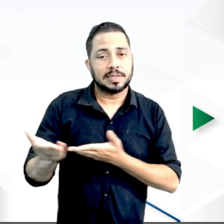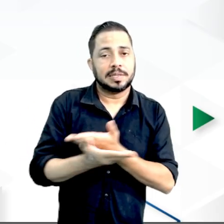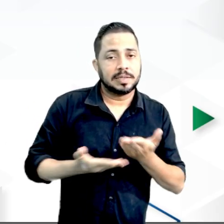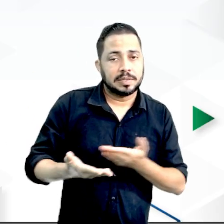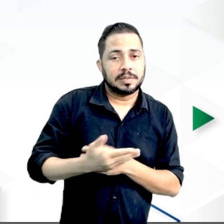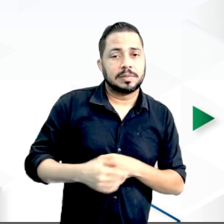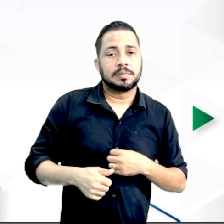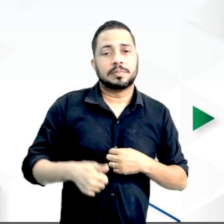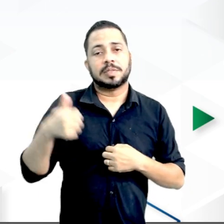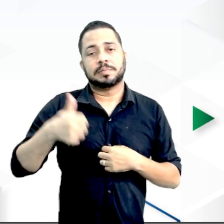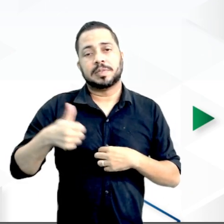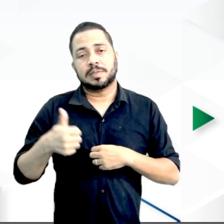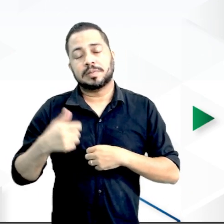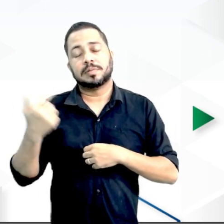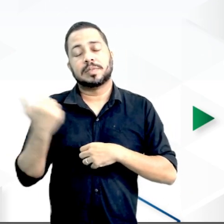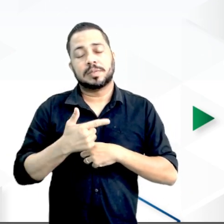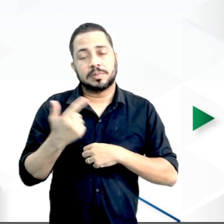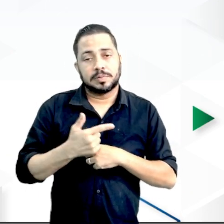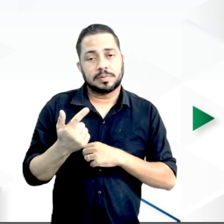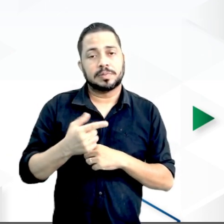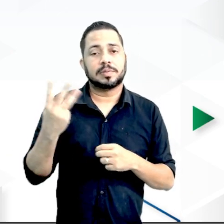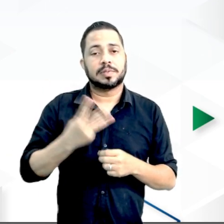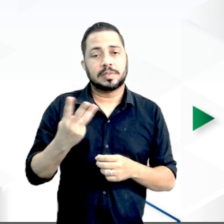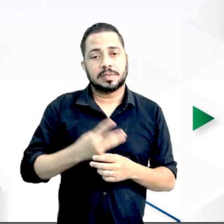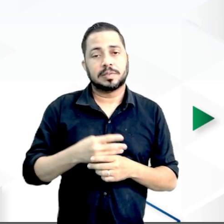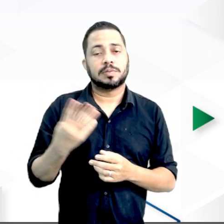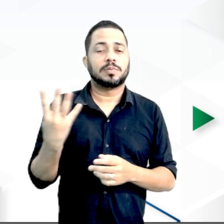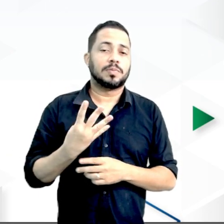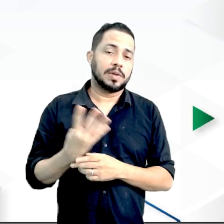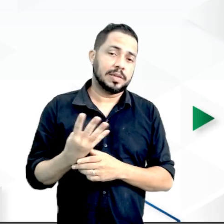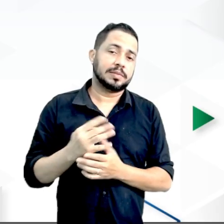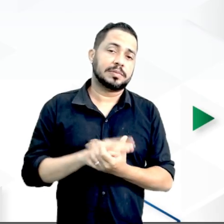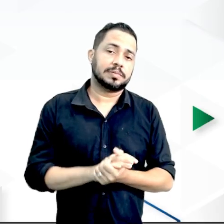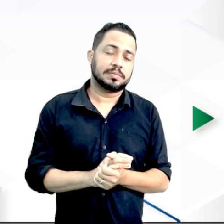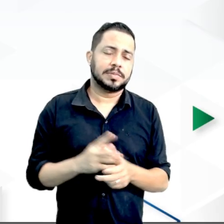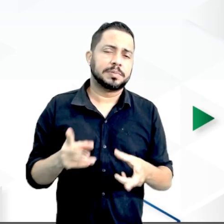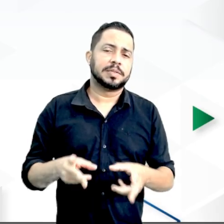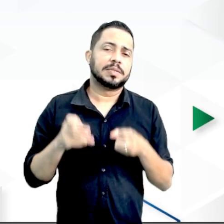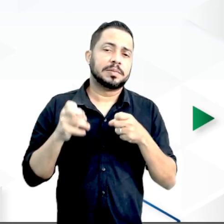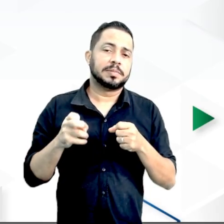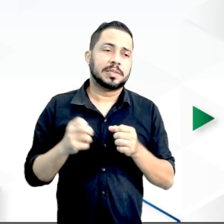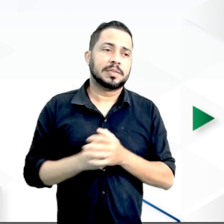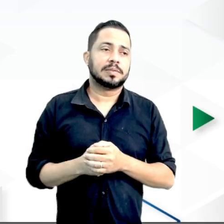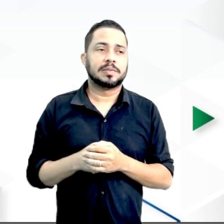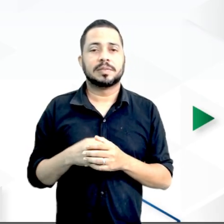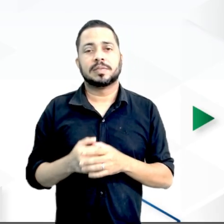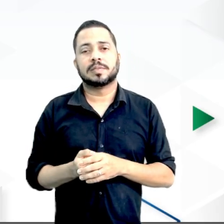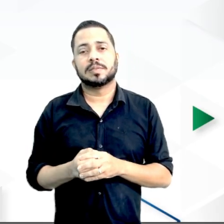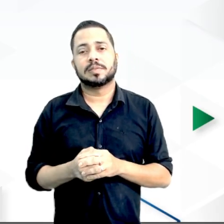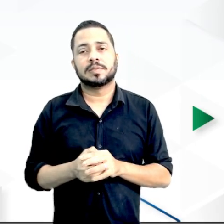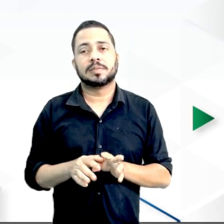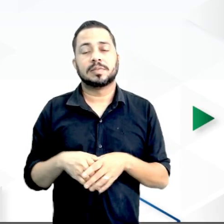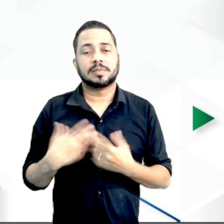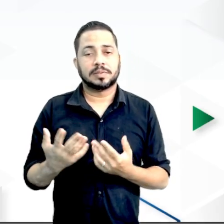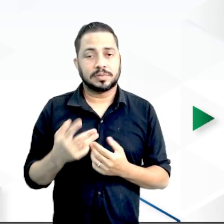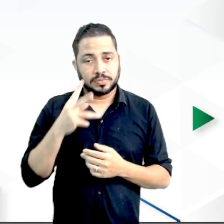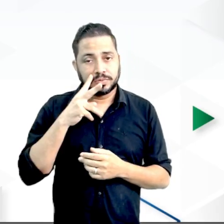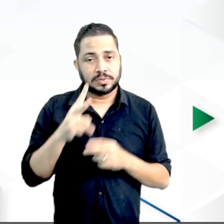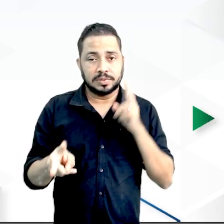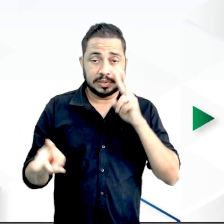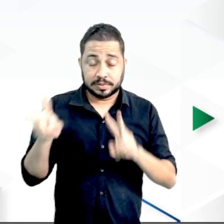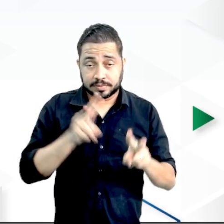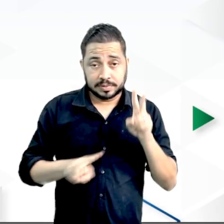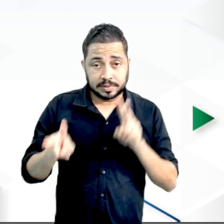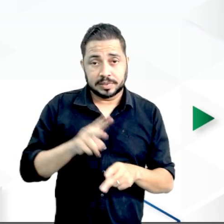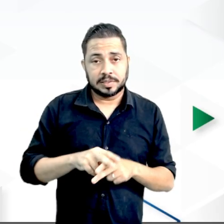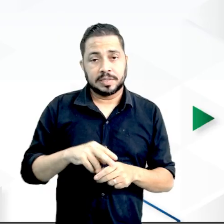primeiro quadrante, do segundo quadrante, do terceiro e do quarto quadrante. Tá percebendo que é anti-horário, né? Viu aí?